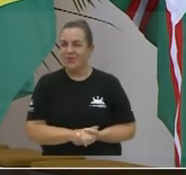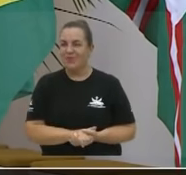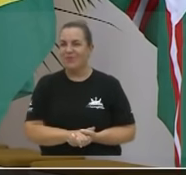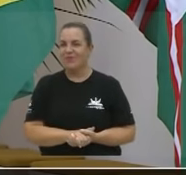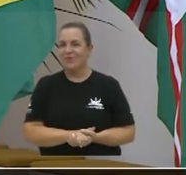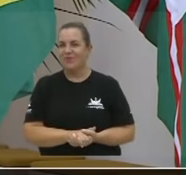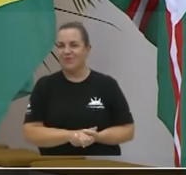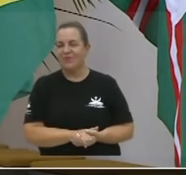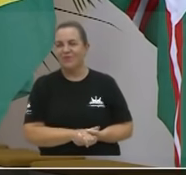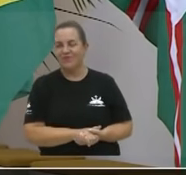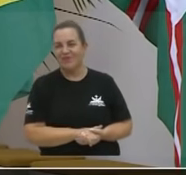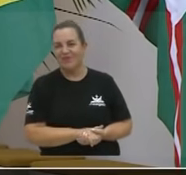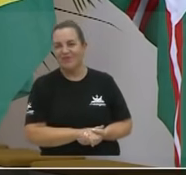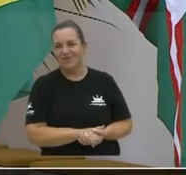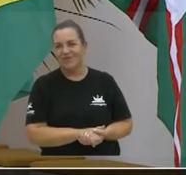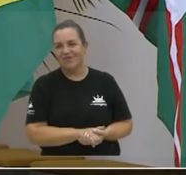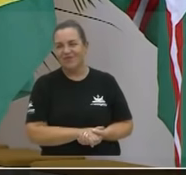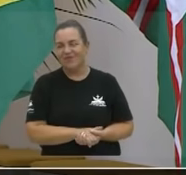morreu